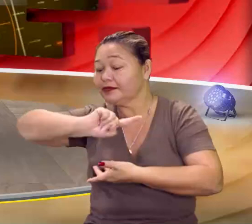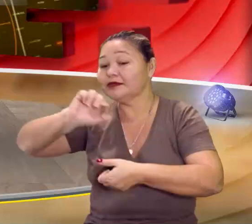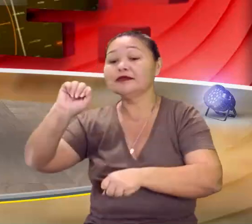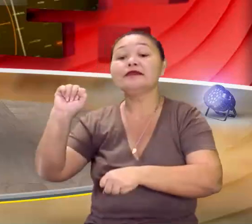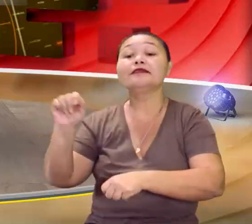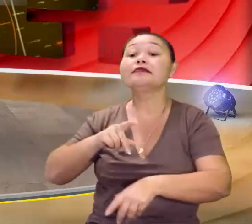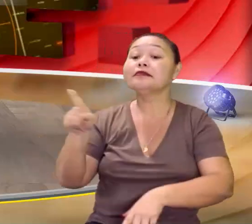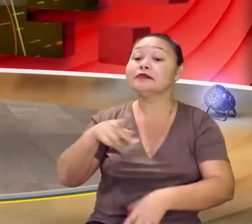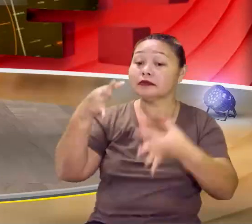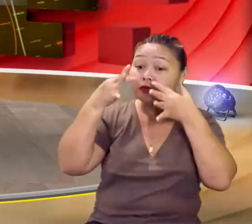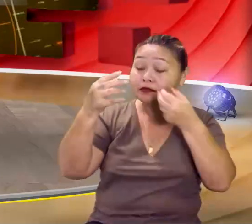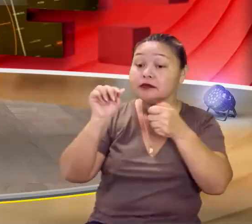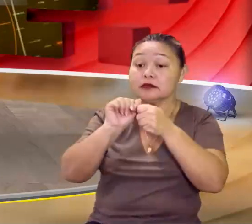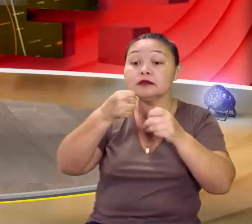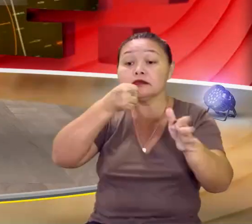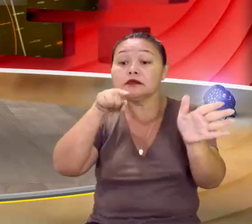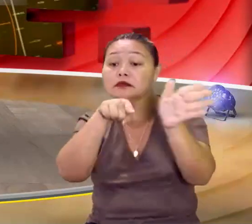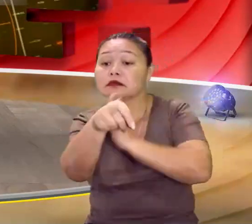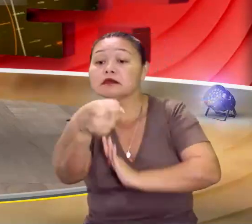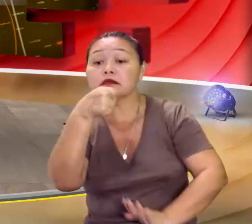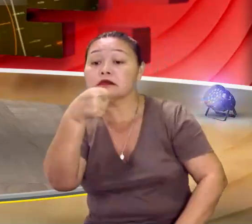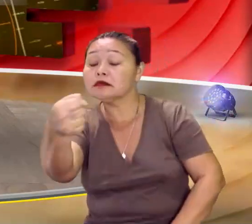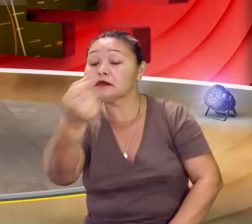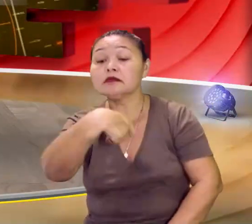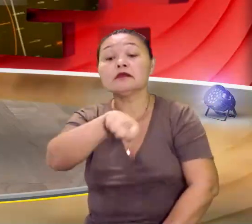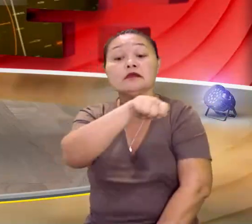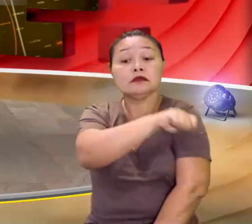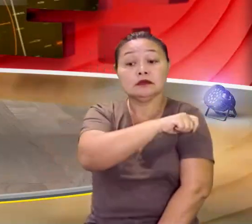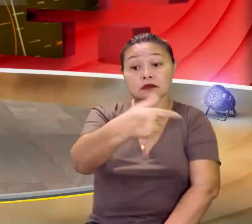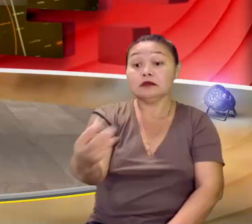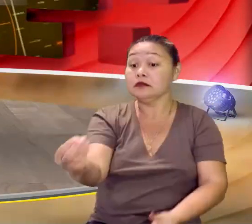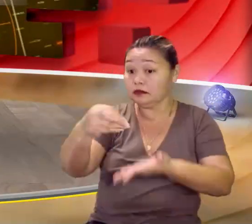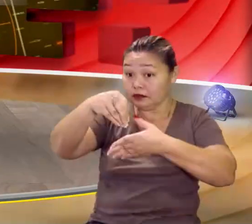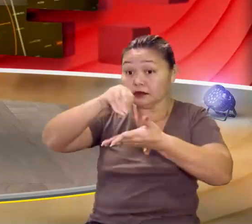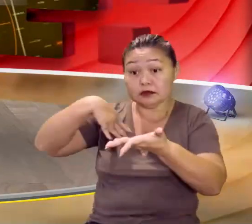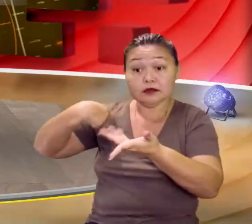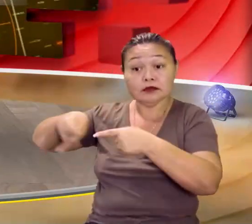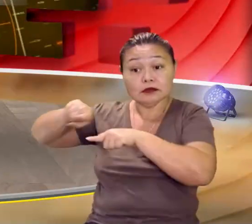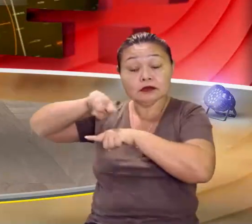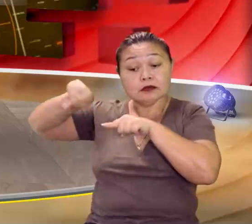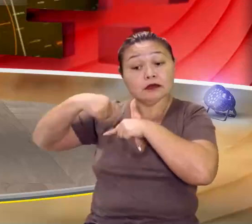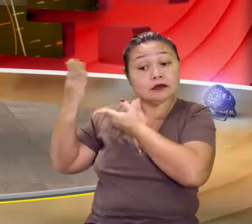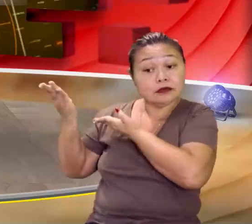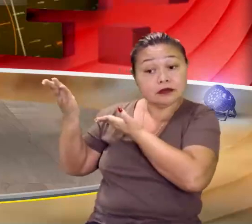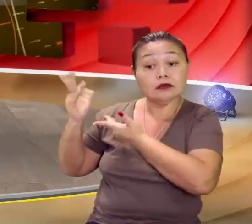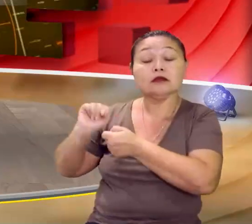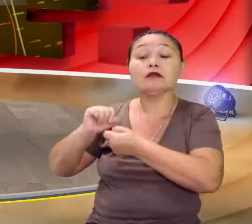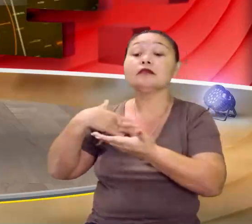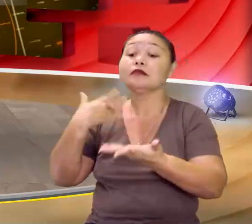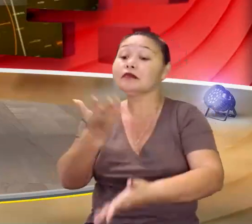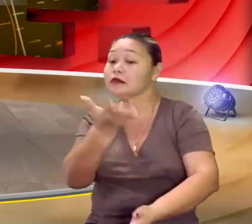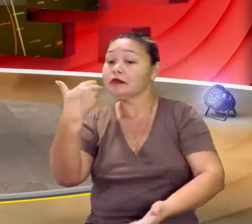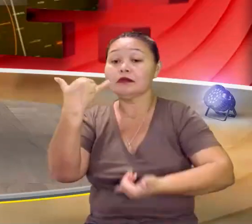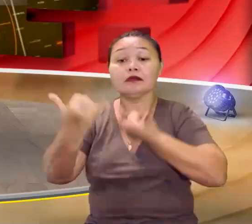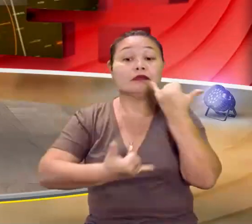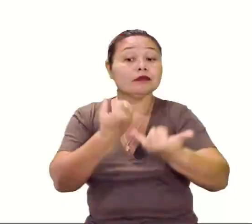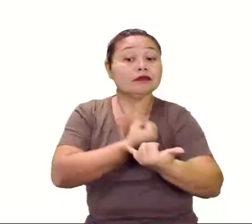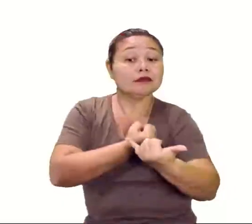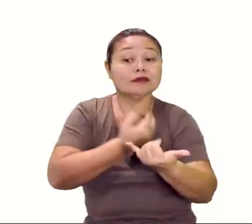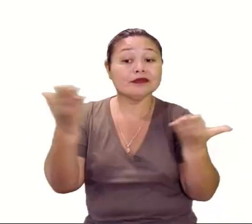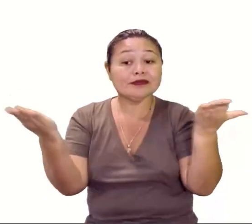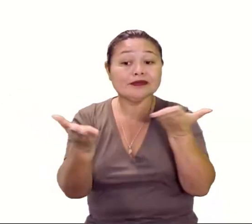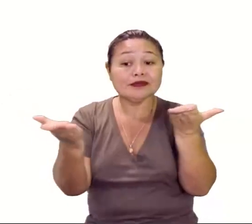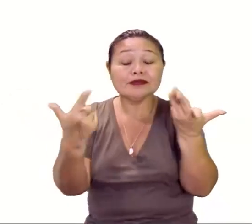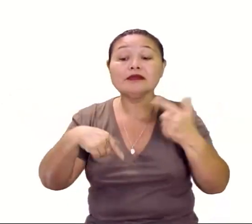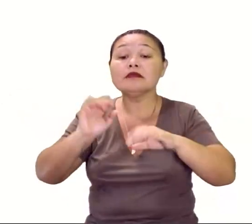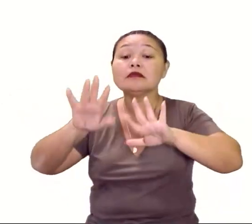Professores presenciais, façam a enquete aí nas turmas com os alunos e mandem para nós, beleza? Vamos então ao brincando com os números da aula de hoje. Olha lá,